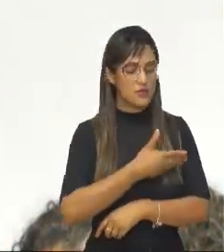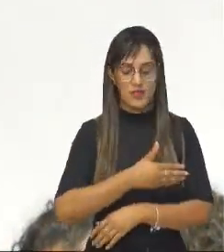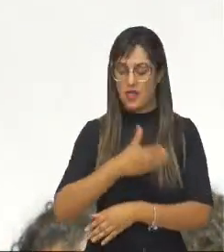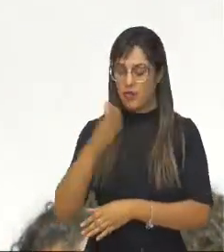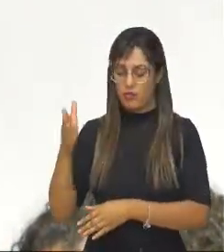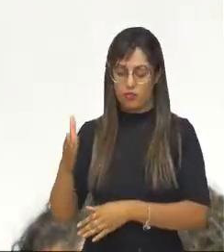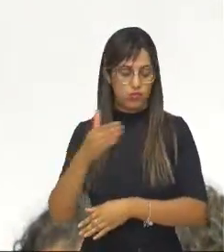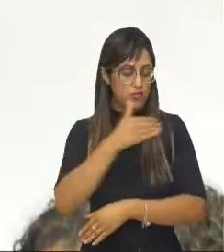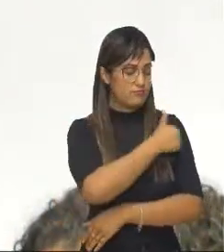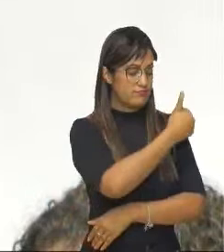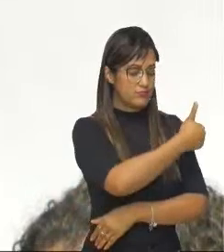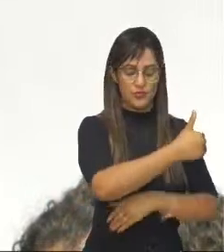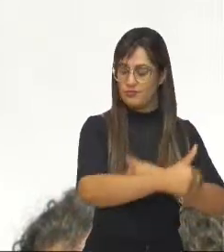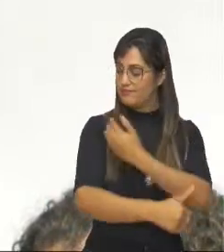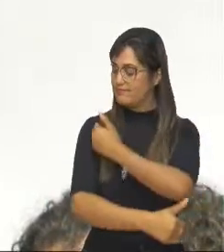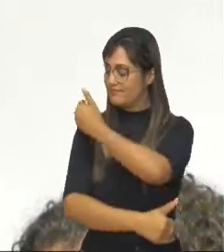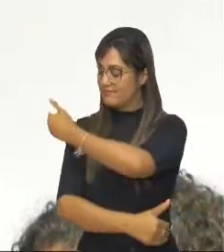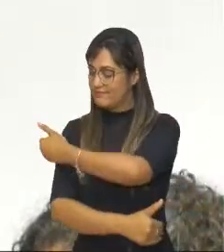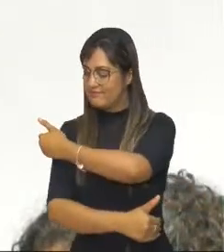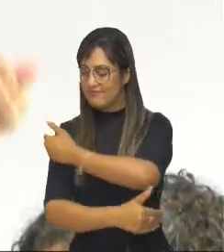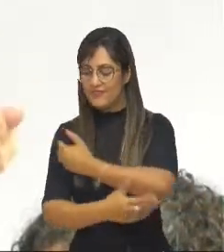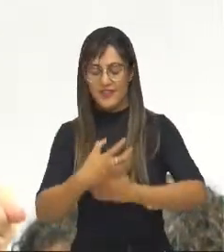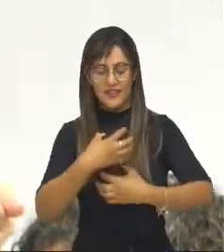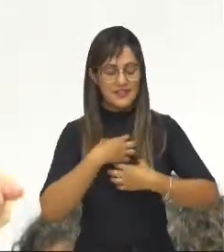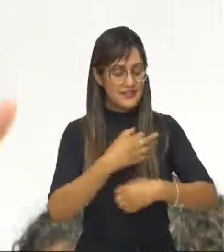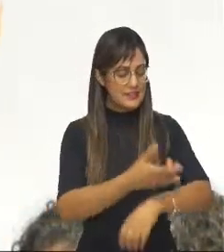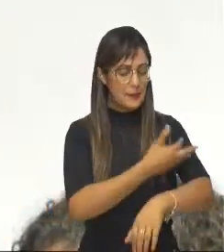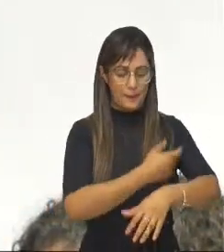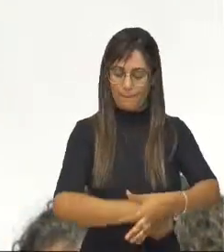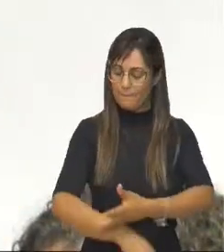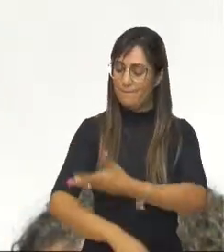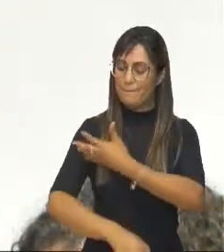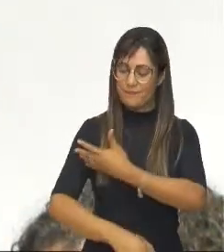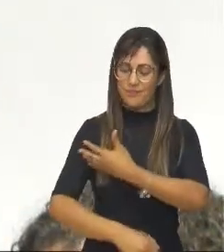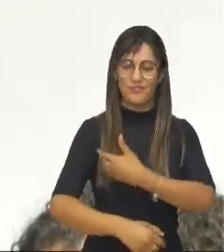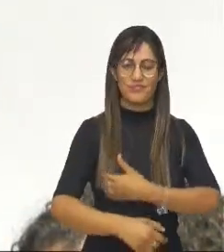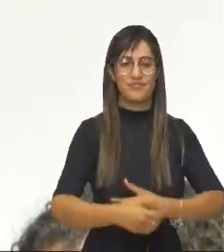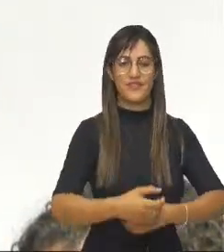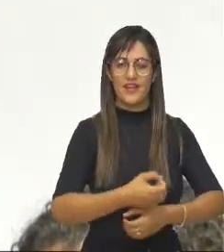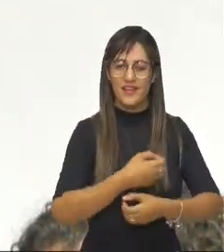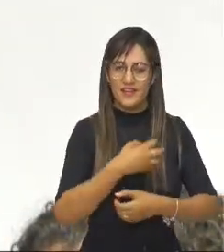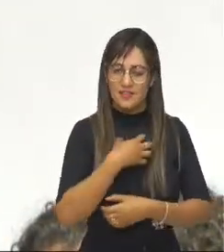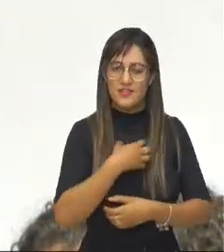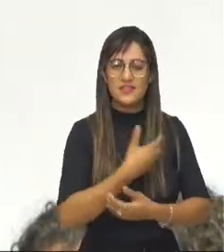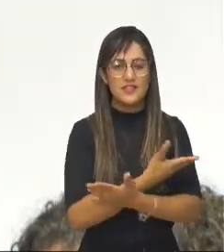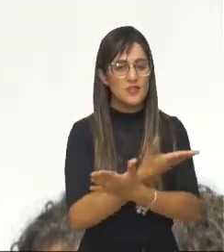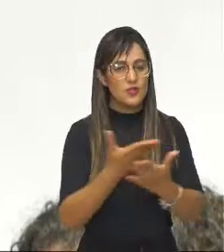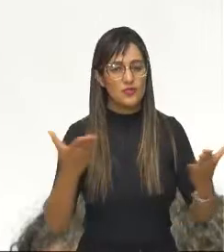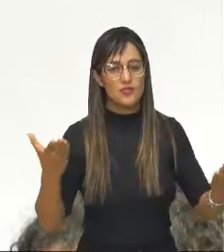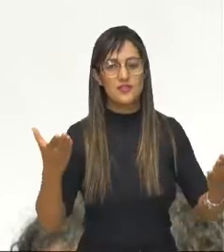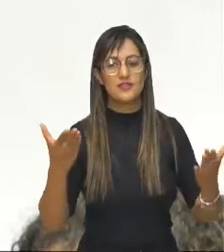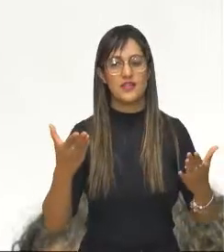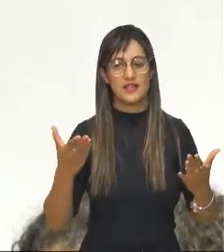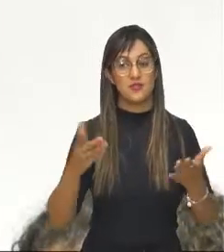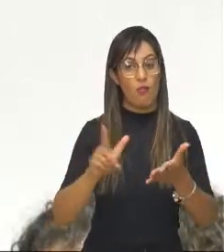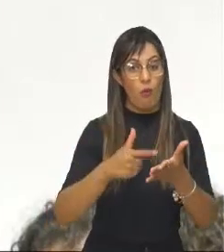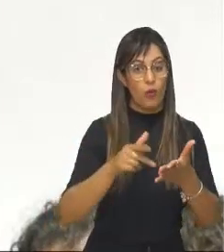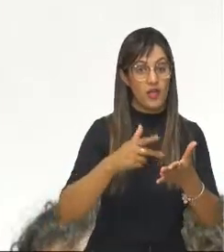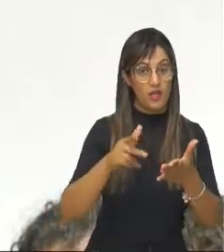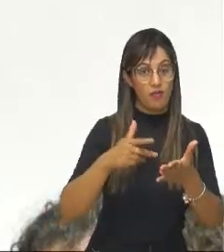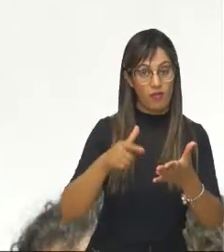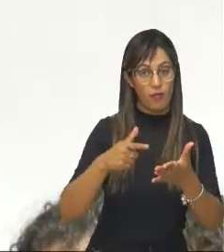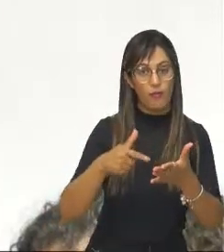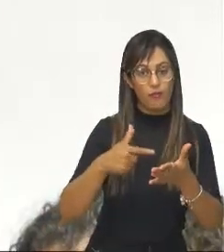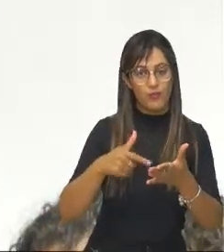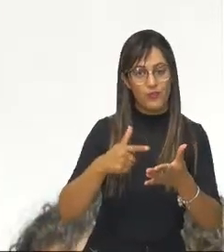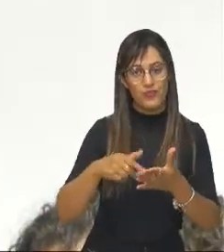do afeto que me afetou. Espero que afete a todos vocês. O Pequeno Príncipe foi o livro com que eu aprendi a ler, porque eu tive uma dificuldade